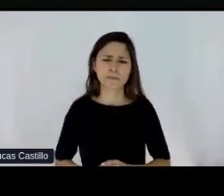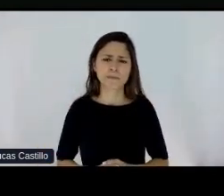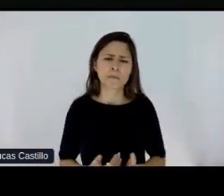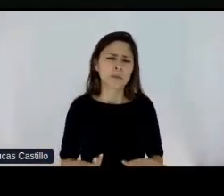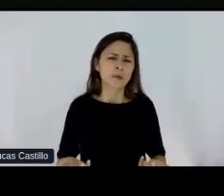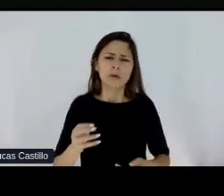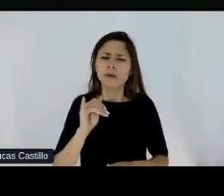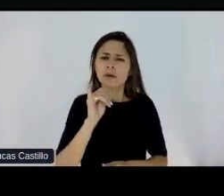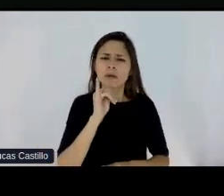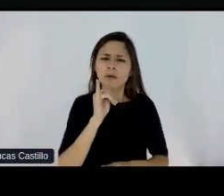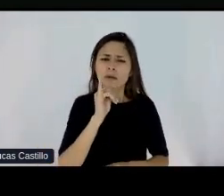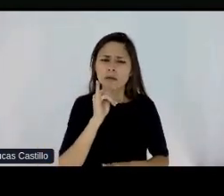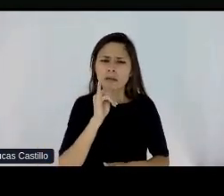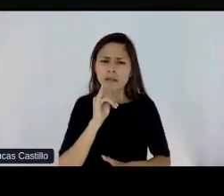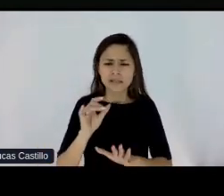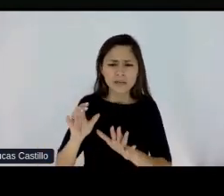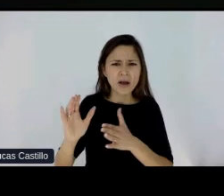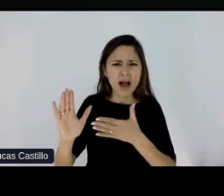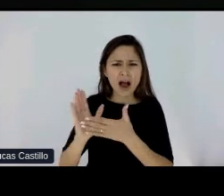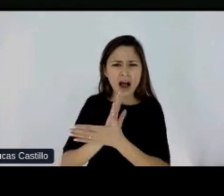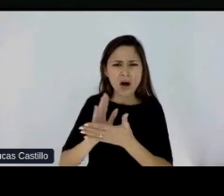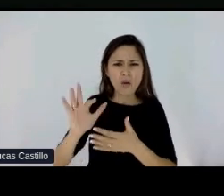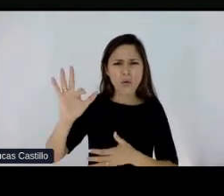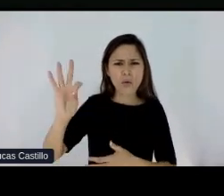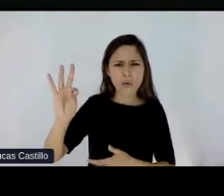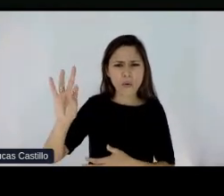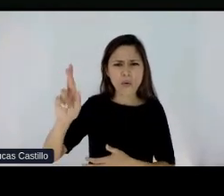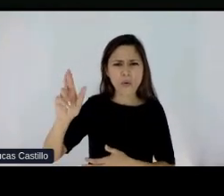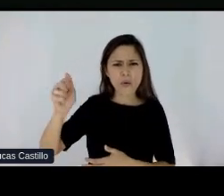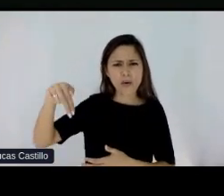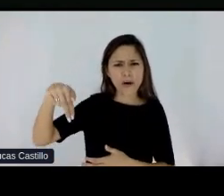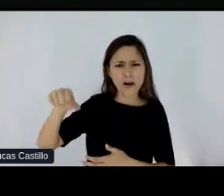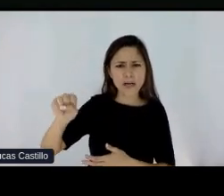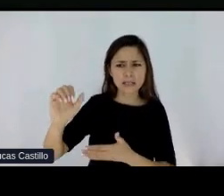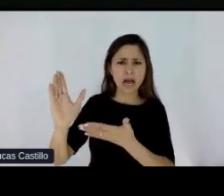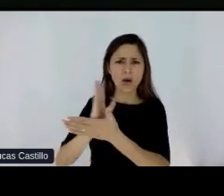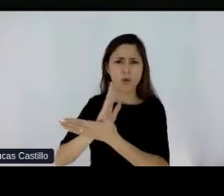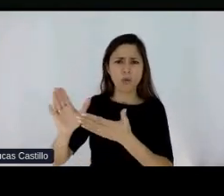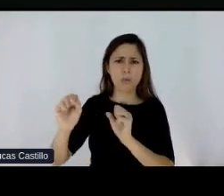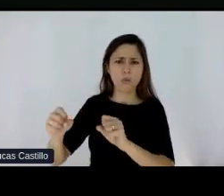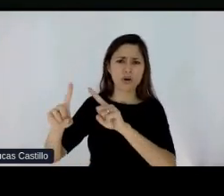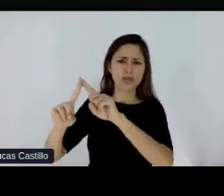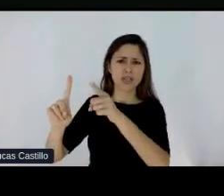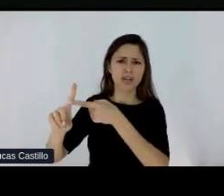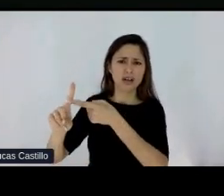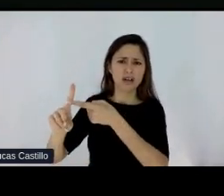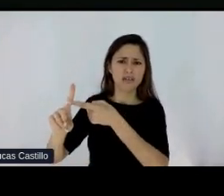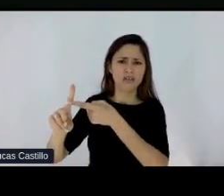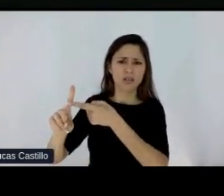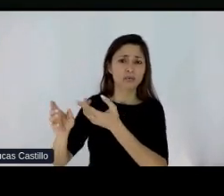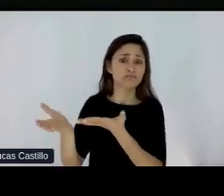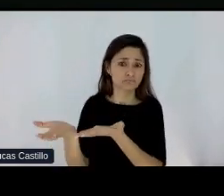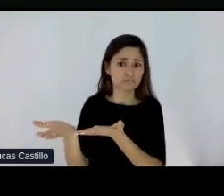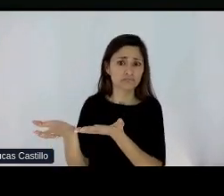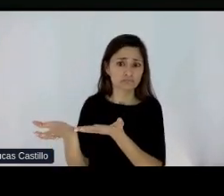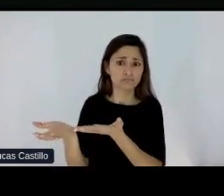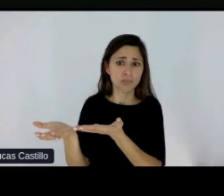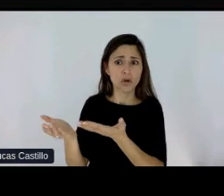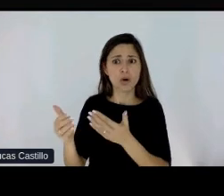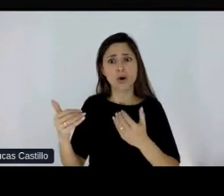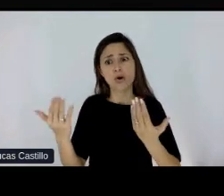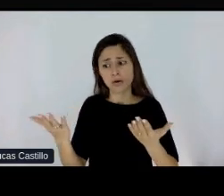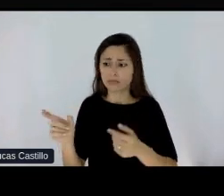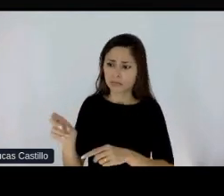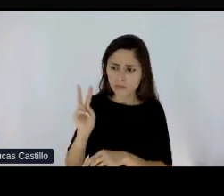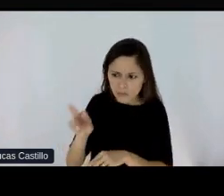exemplo, homens trans podem ter útero e podem estar grávidos, então não é só porque aquela pessoa é